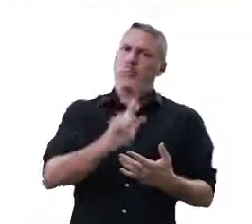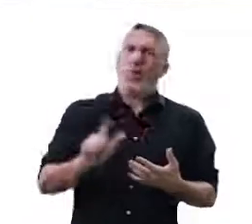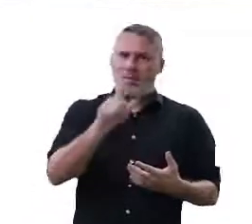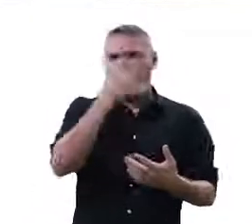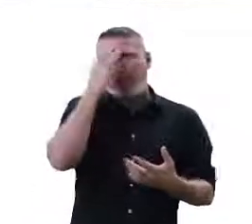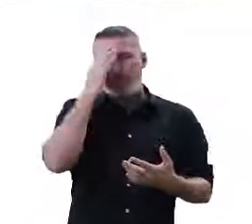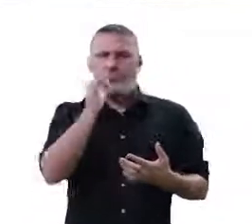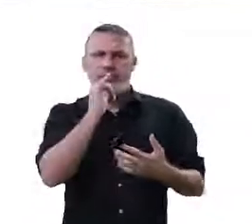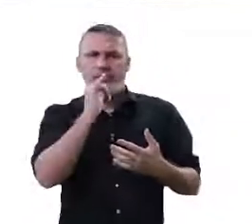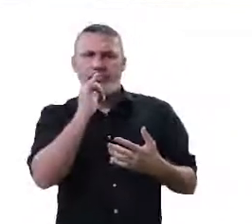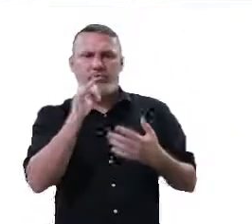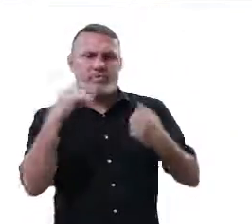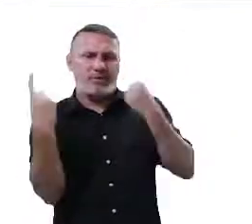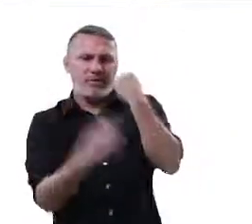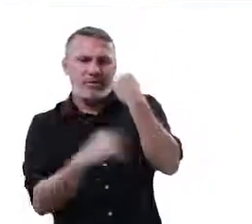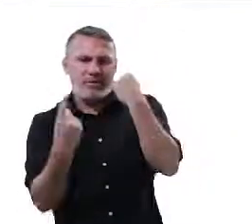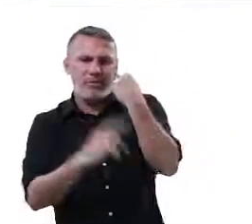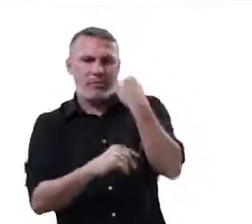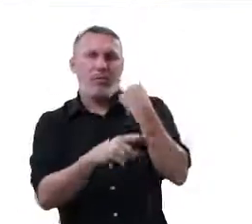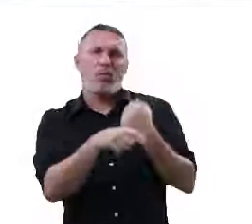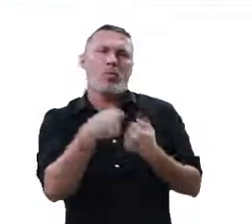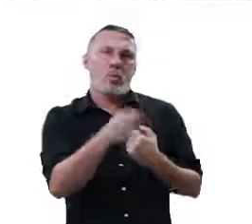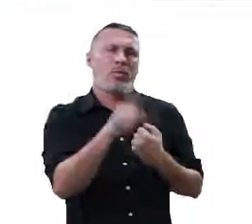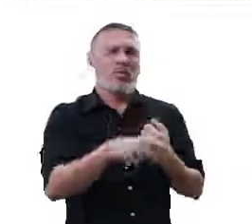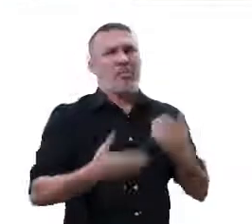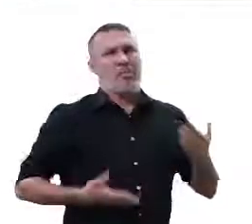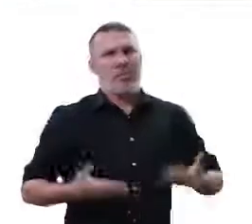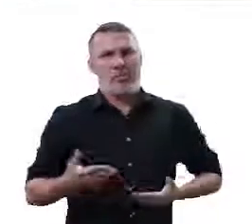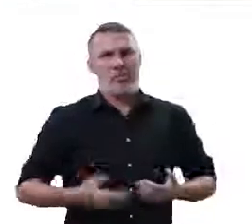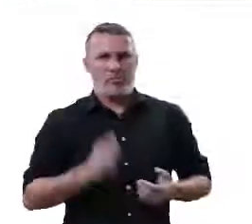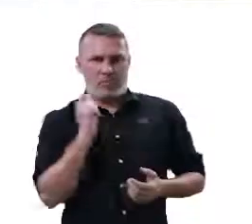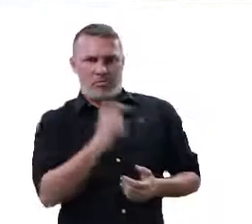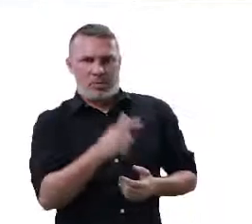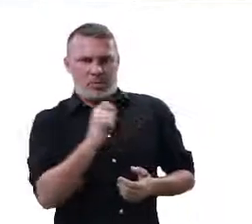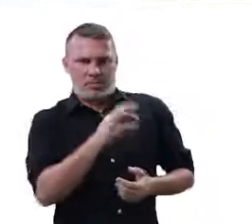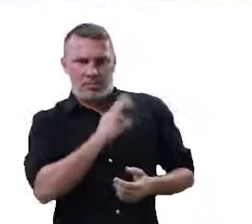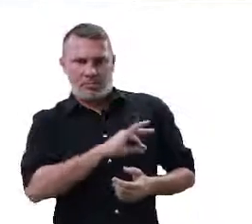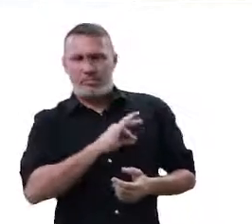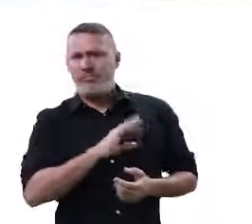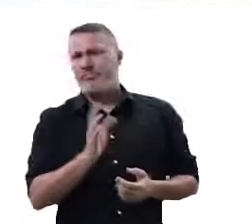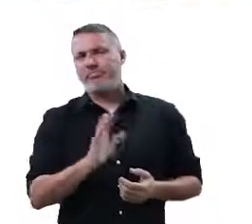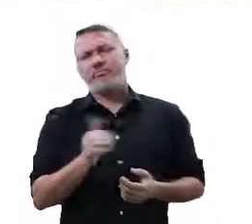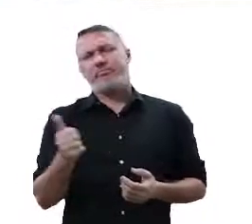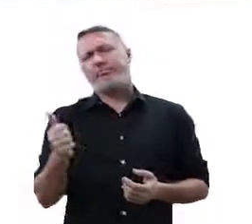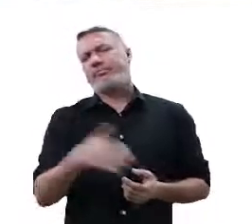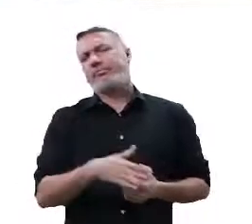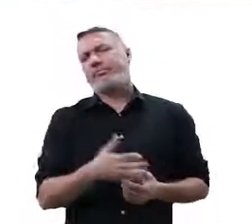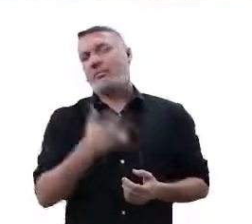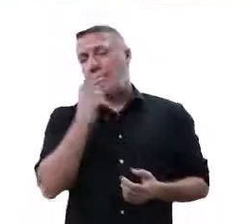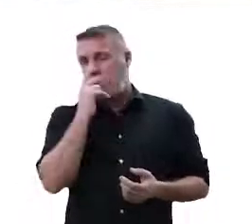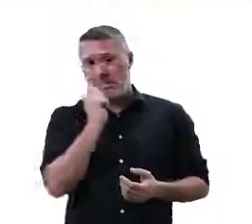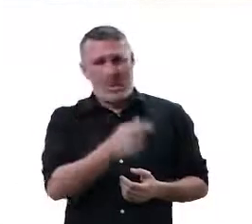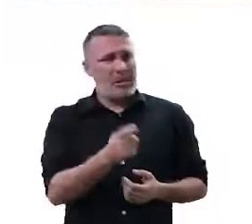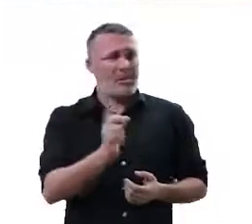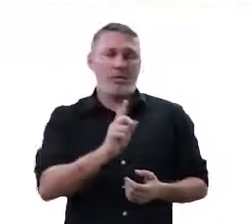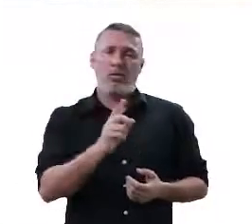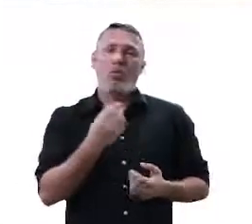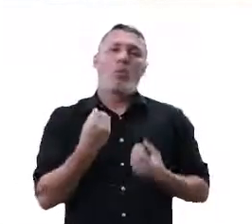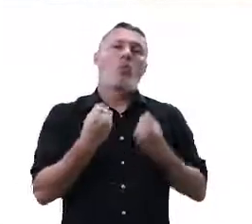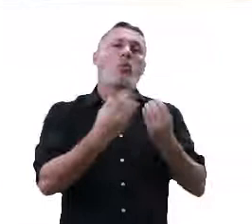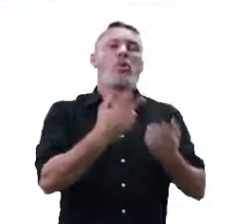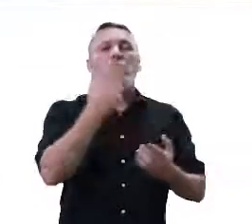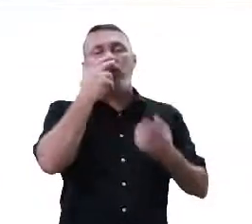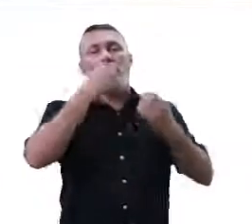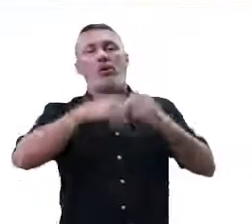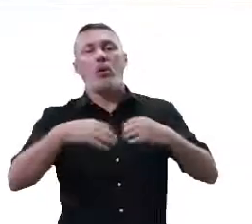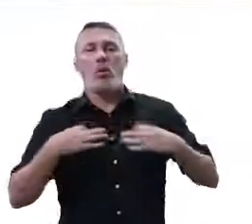atividade. É claro que, por exemplo, um escravo, pelo fato de ser uma coisa, ele recebe o básico. O básico é um